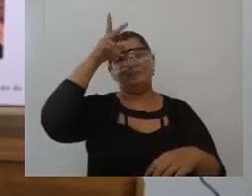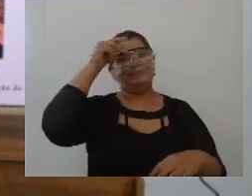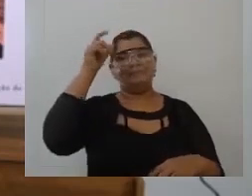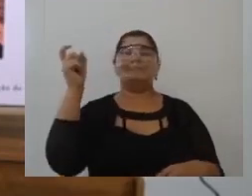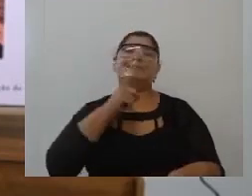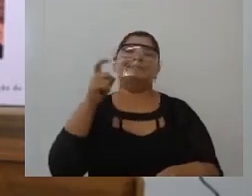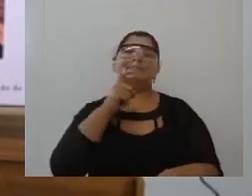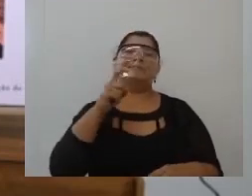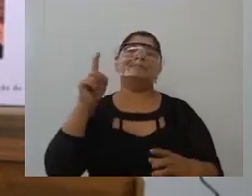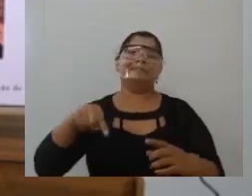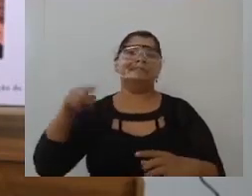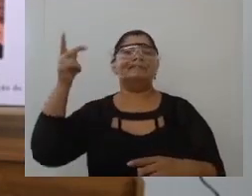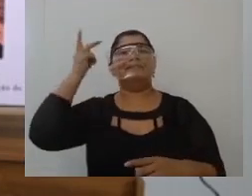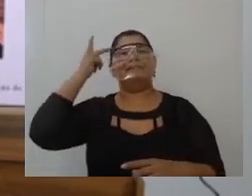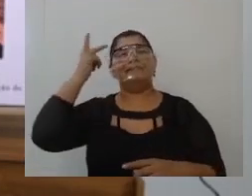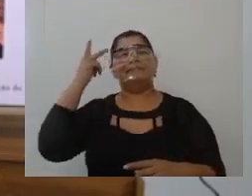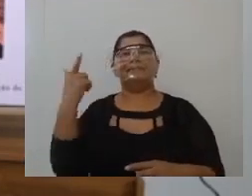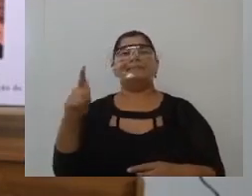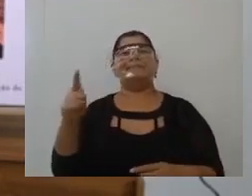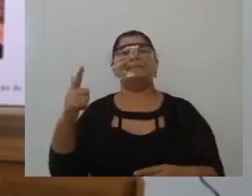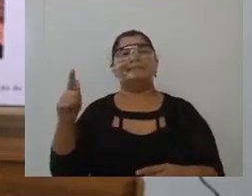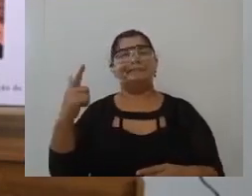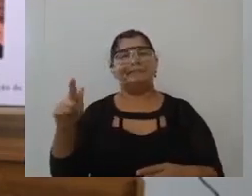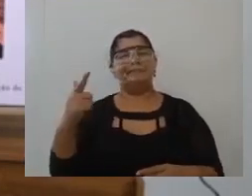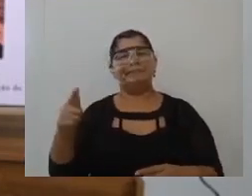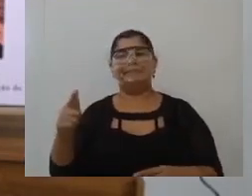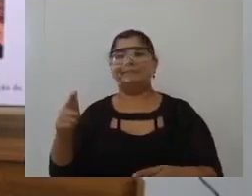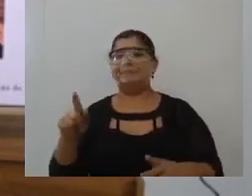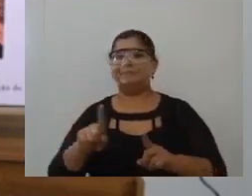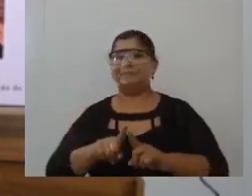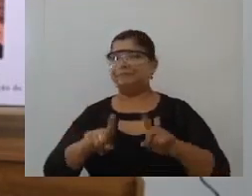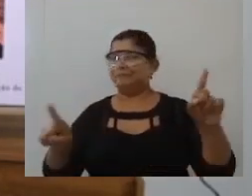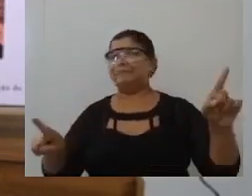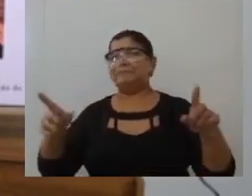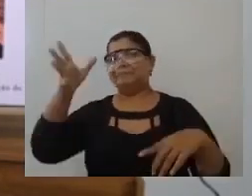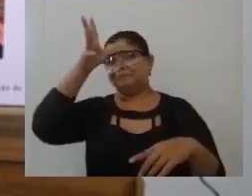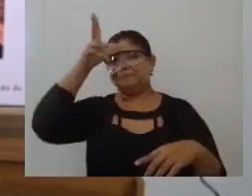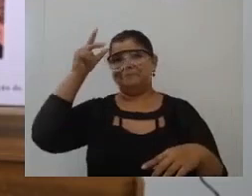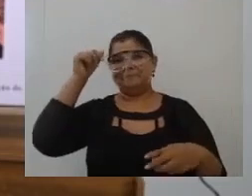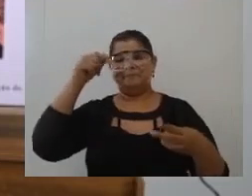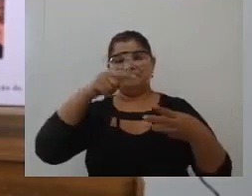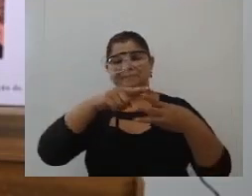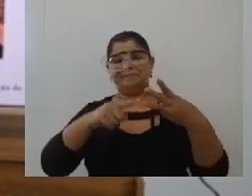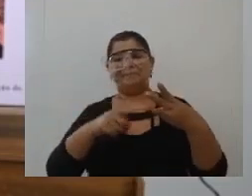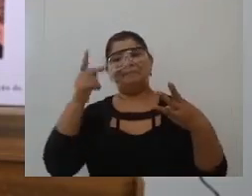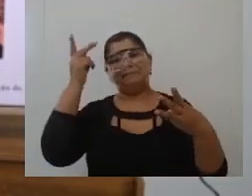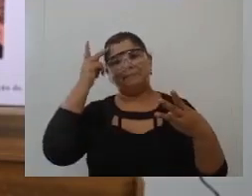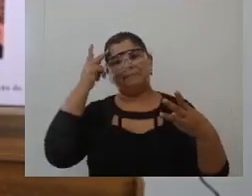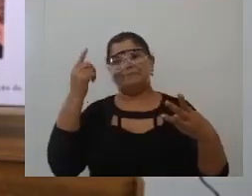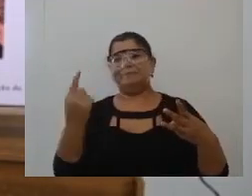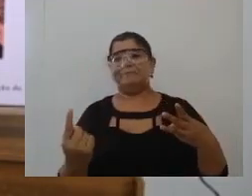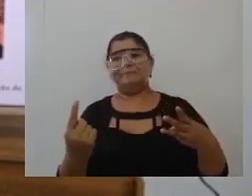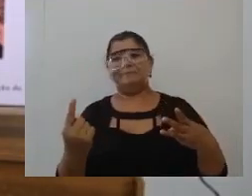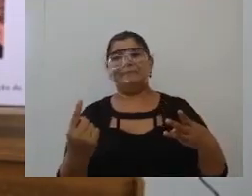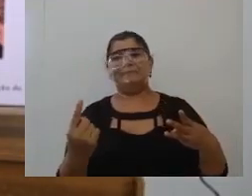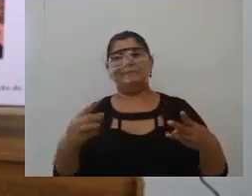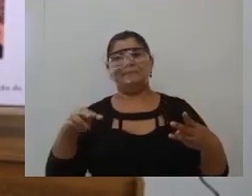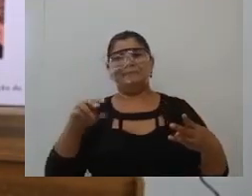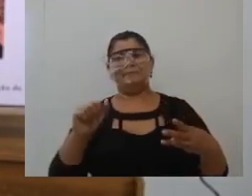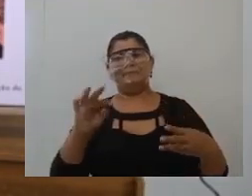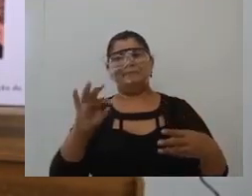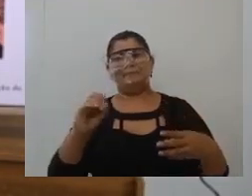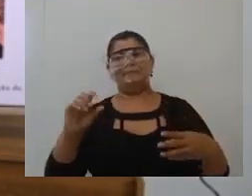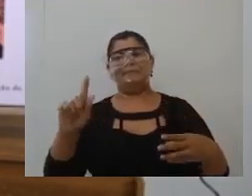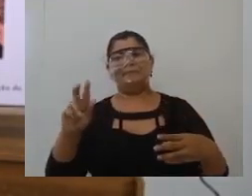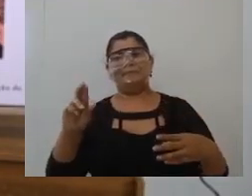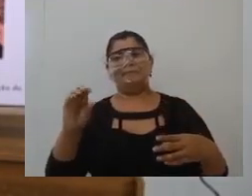mas era em São Paulo e Goiás. Estava distante da floresta amazônica, né? 3 de São Paulo e 1 de Mato Grosso